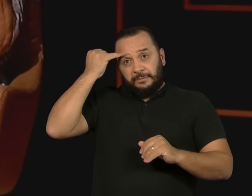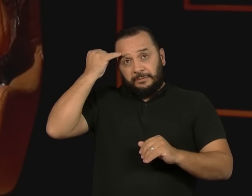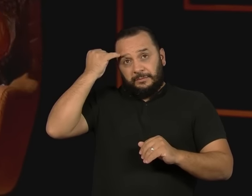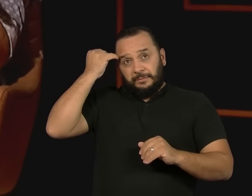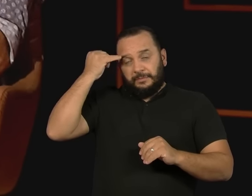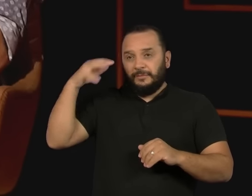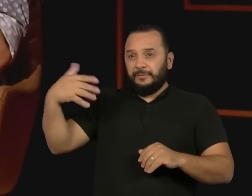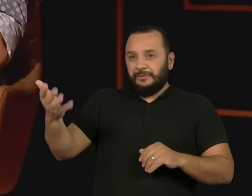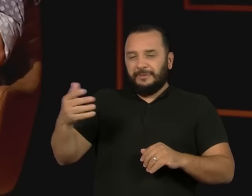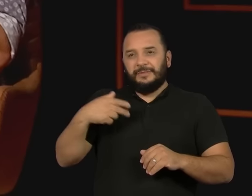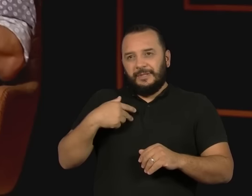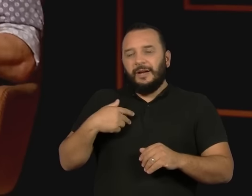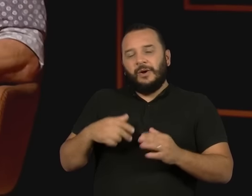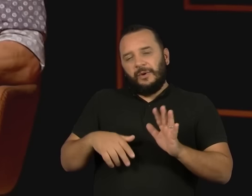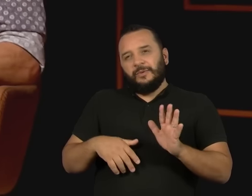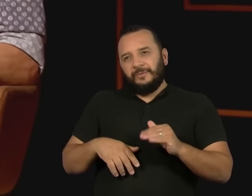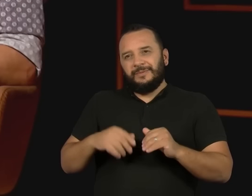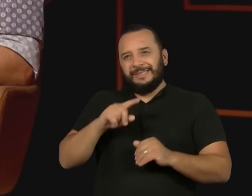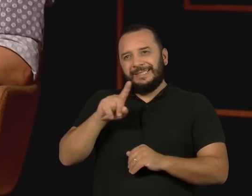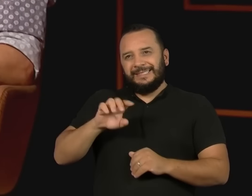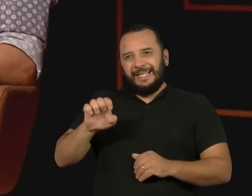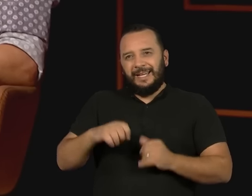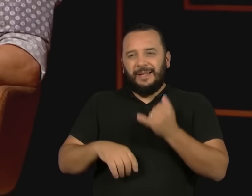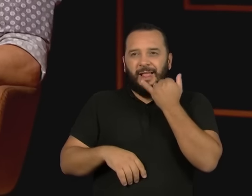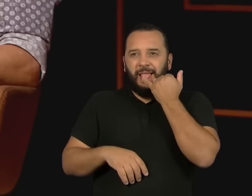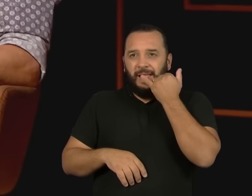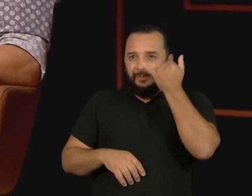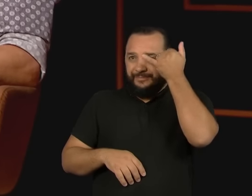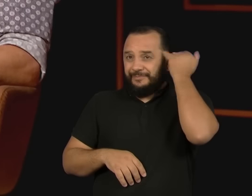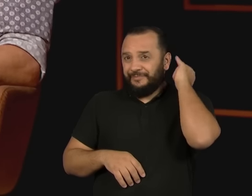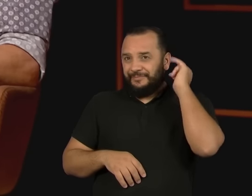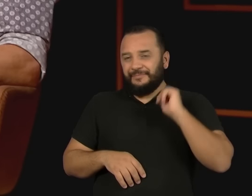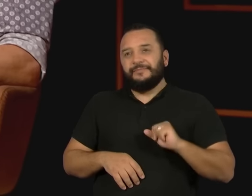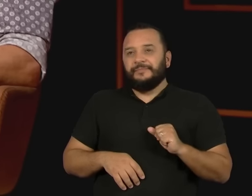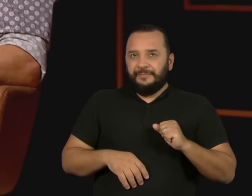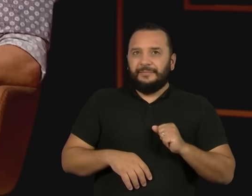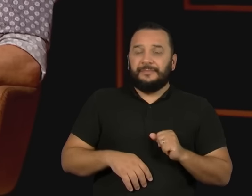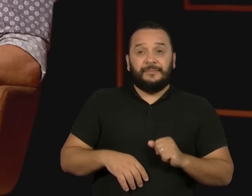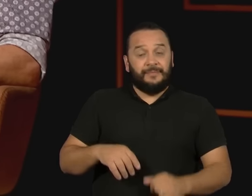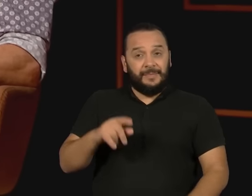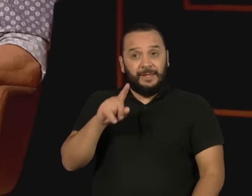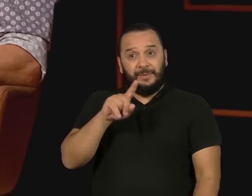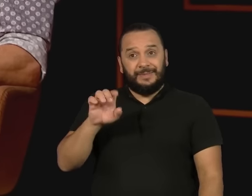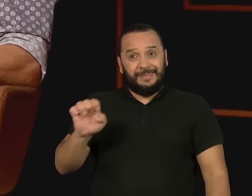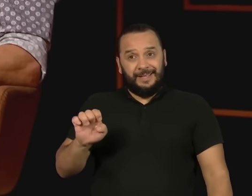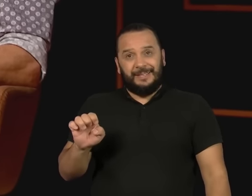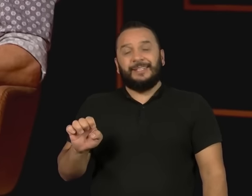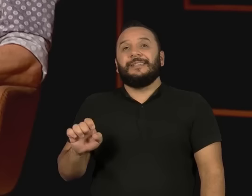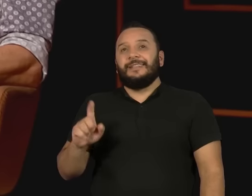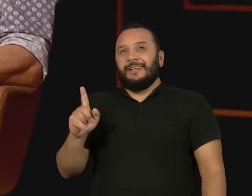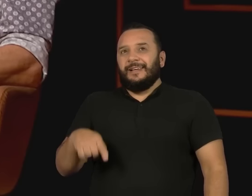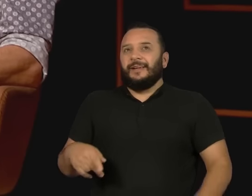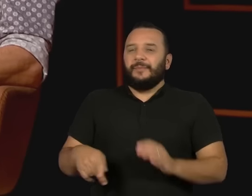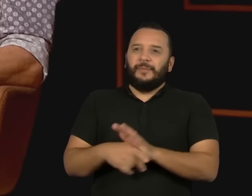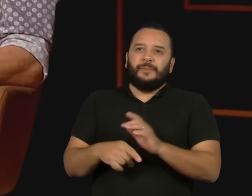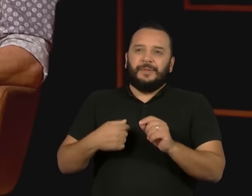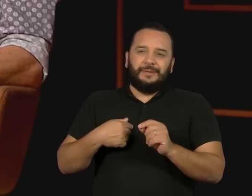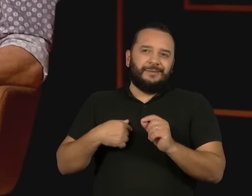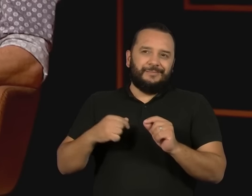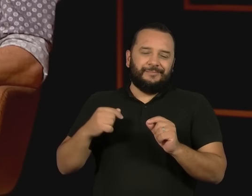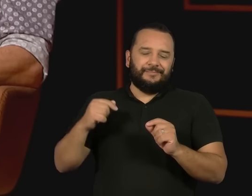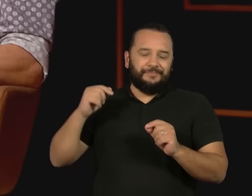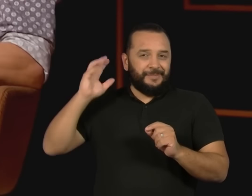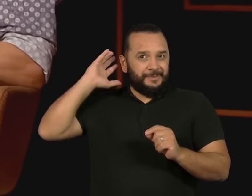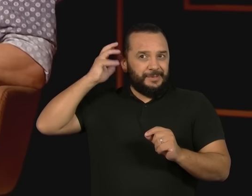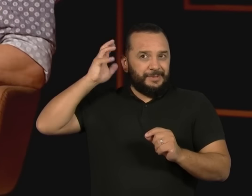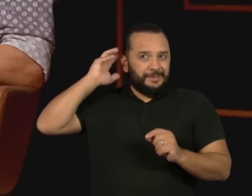aqueles trejeitos e muita desmunhecação. Então, e o Zé é um personagem do rádio, né?